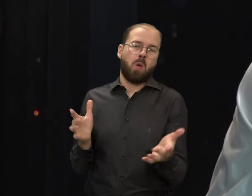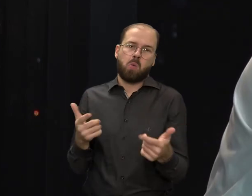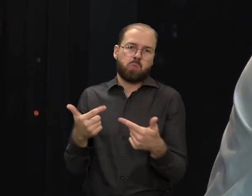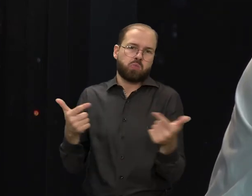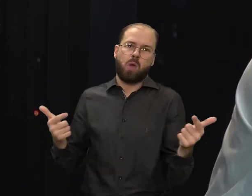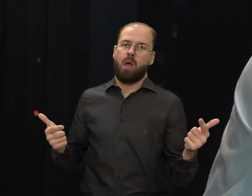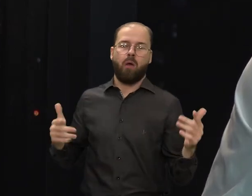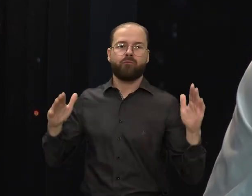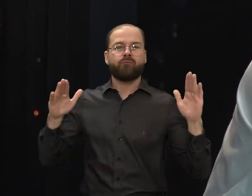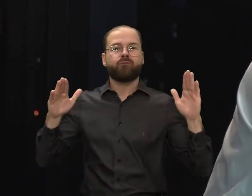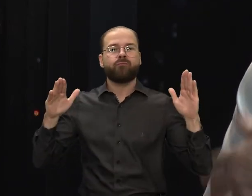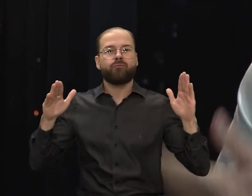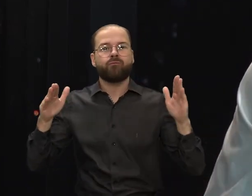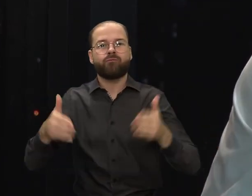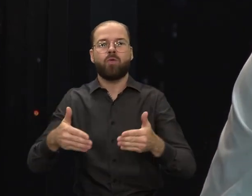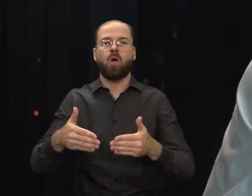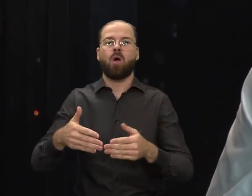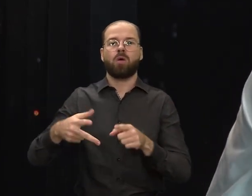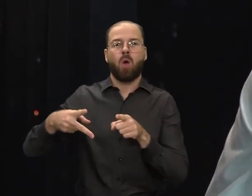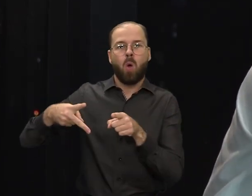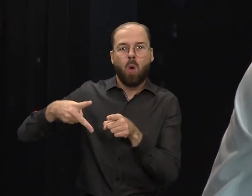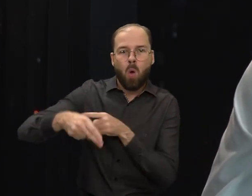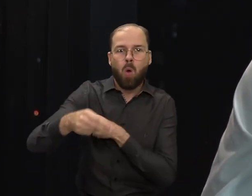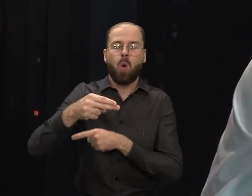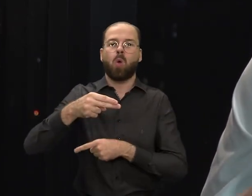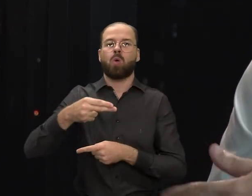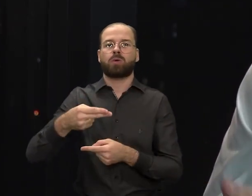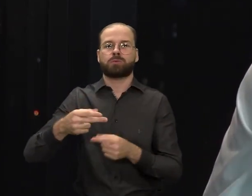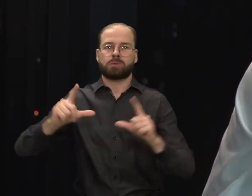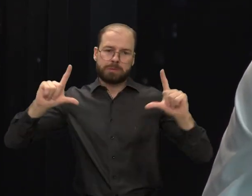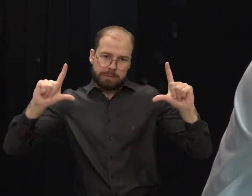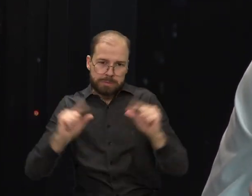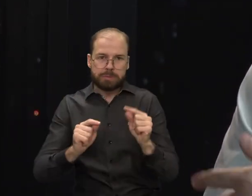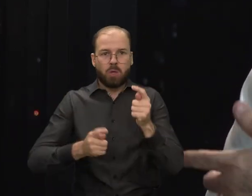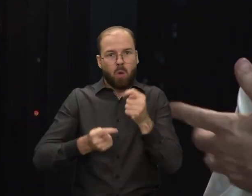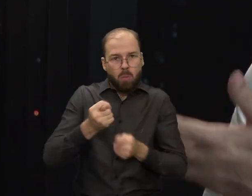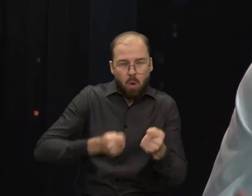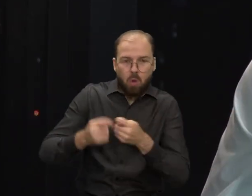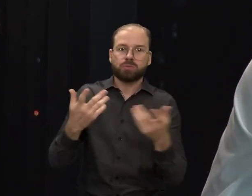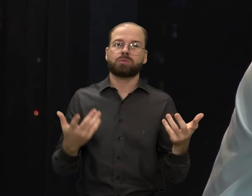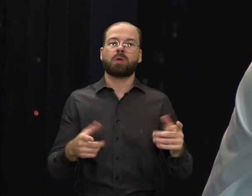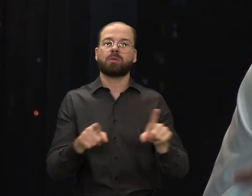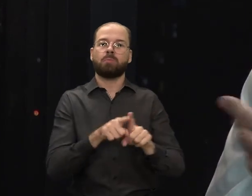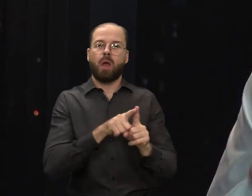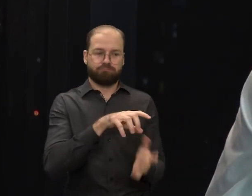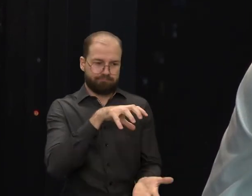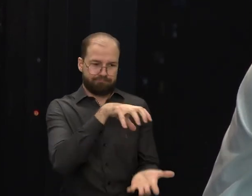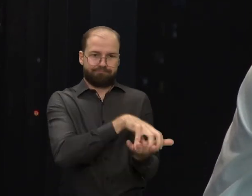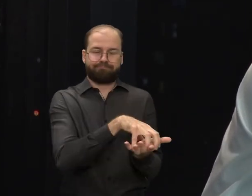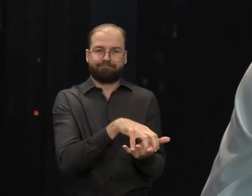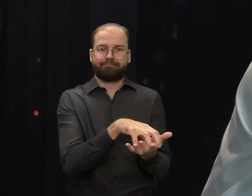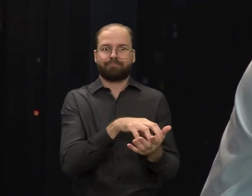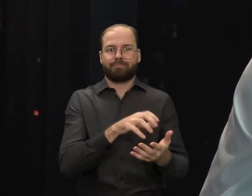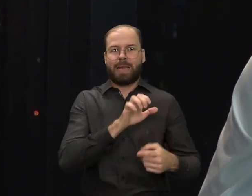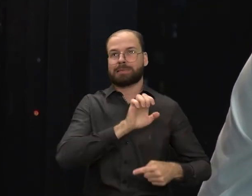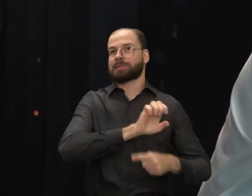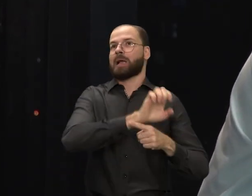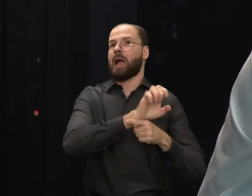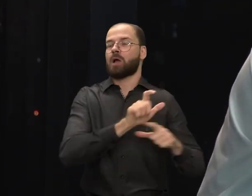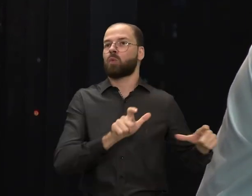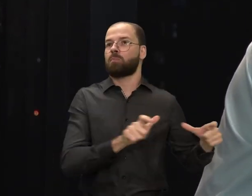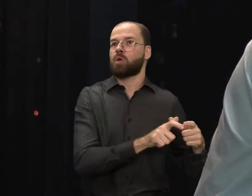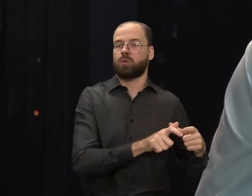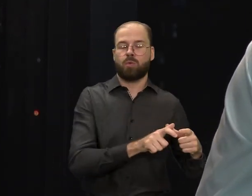focado corte de gasto, Estado mínimo, enxugar o Estado o